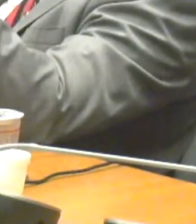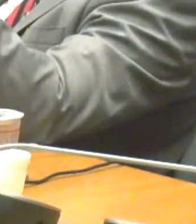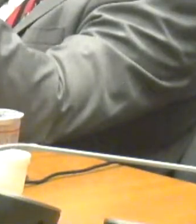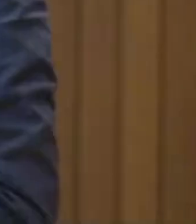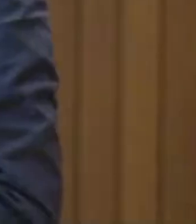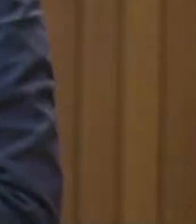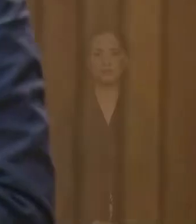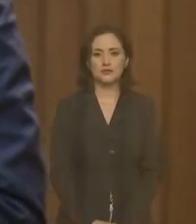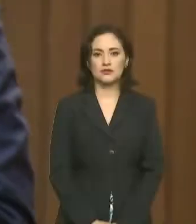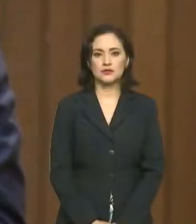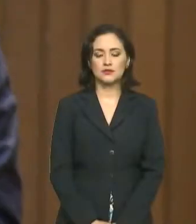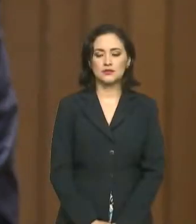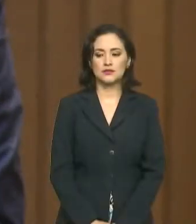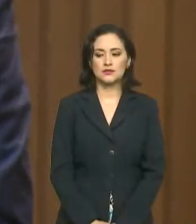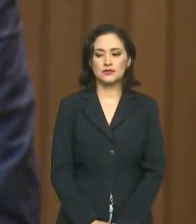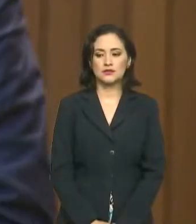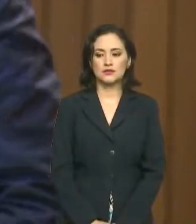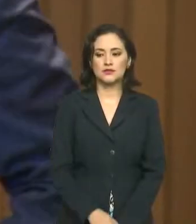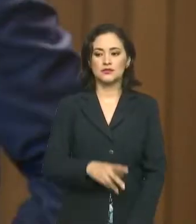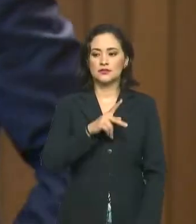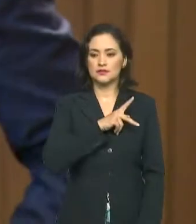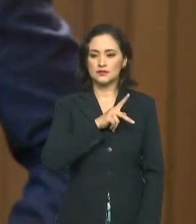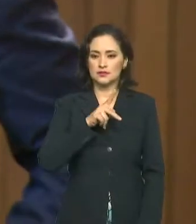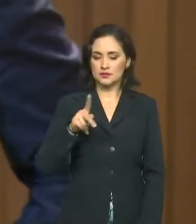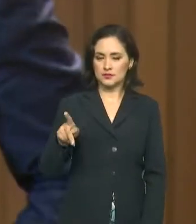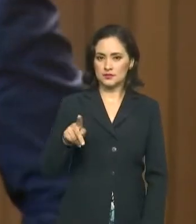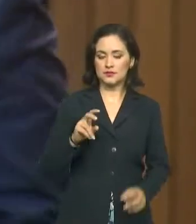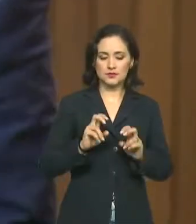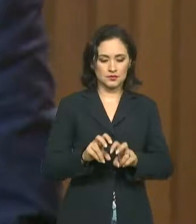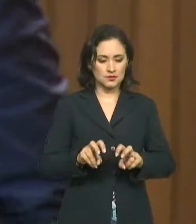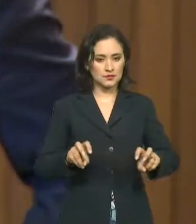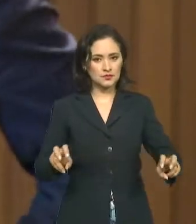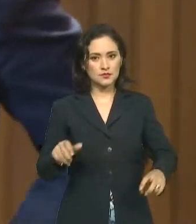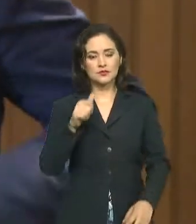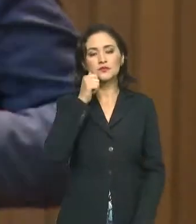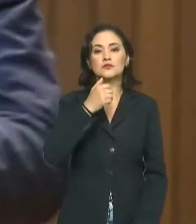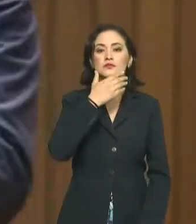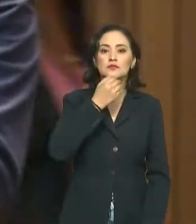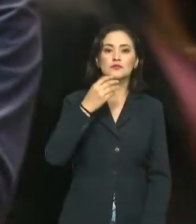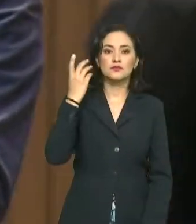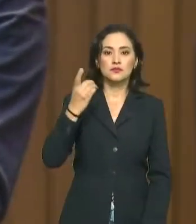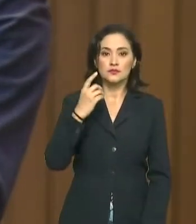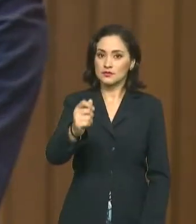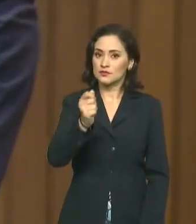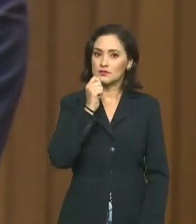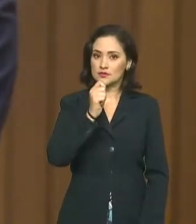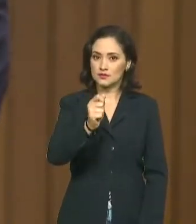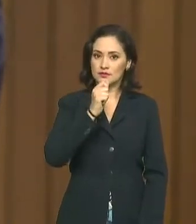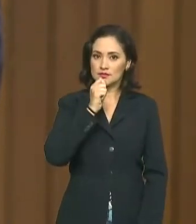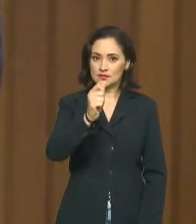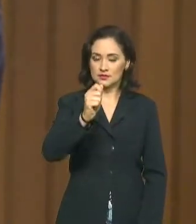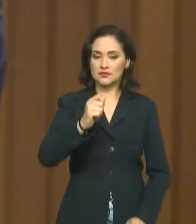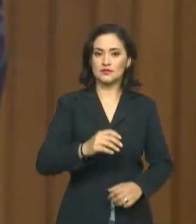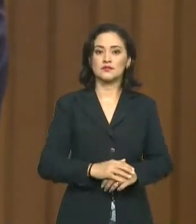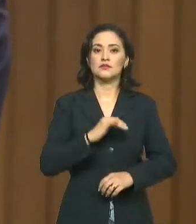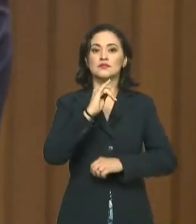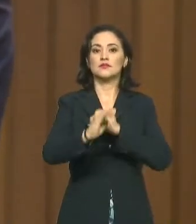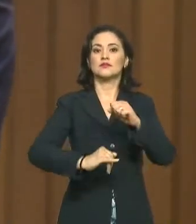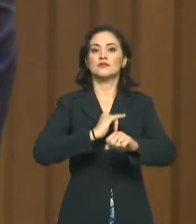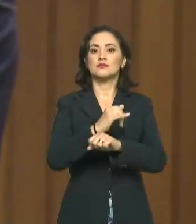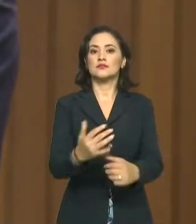Senhor presidente, demais membros da mesa, senhoras e senhores deputados, imprensa, internautas,